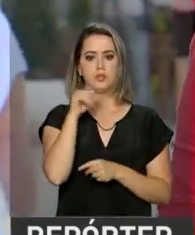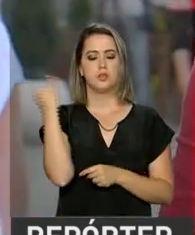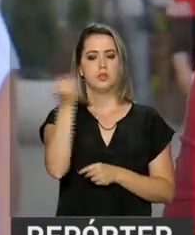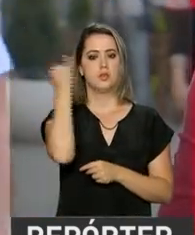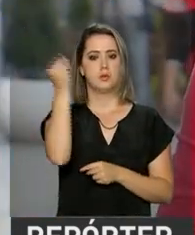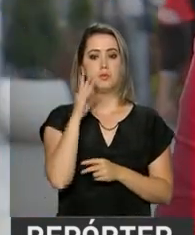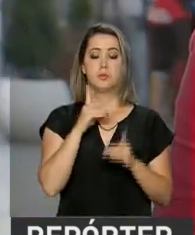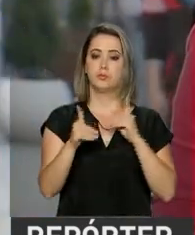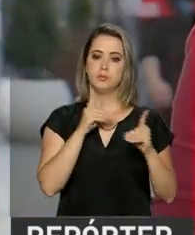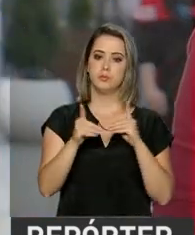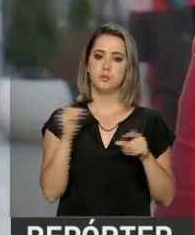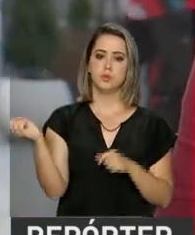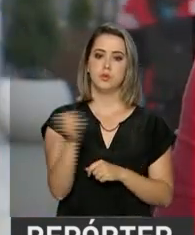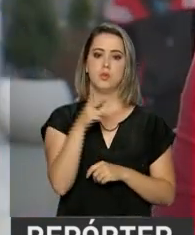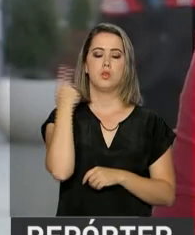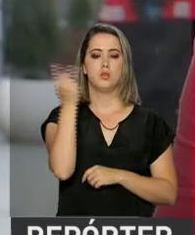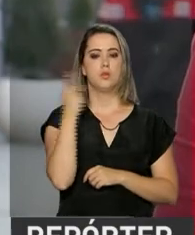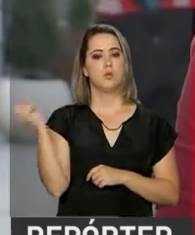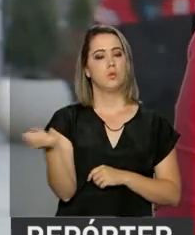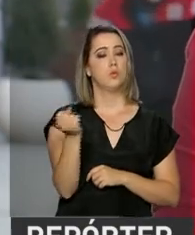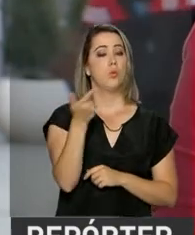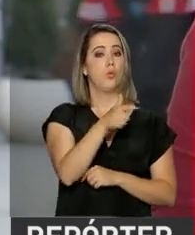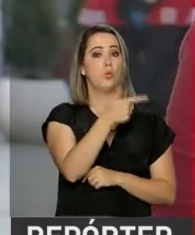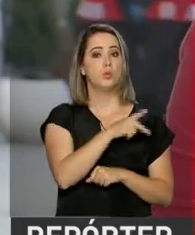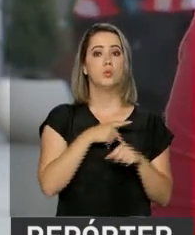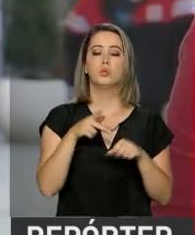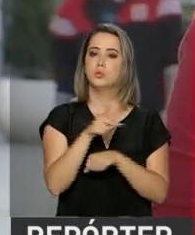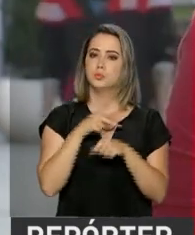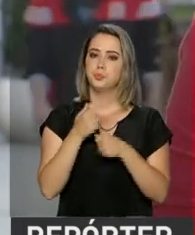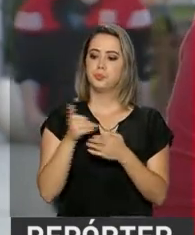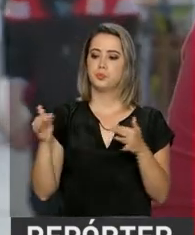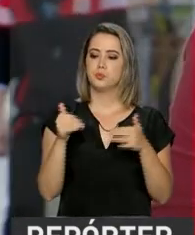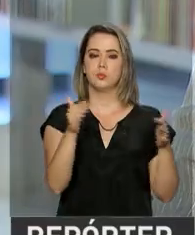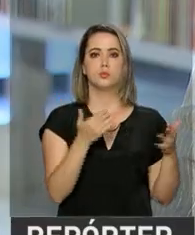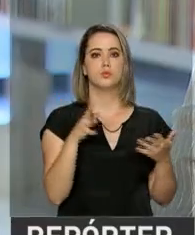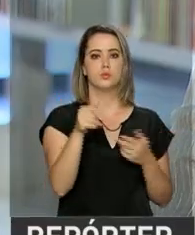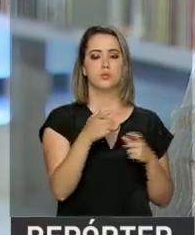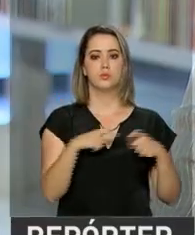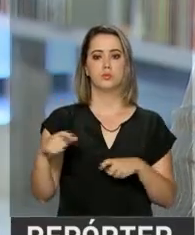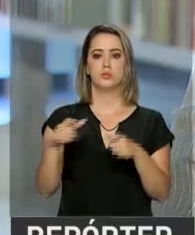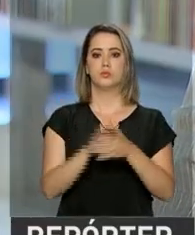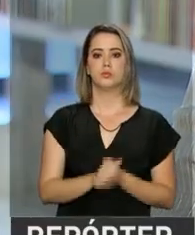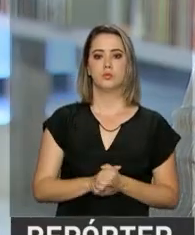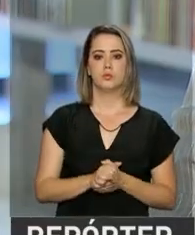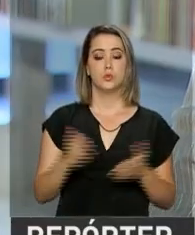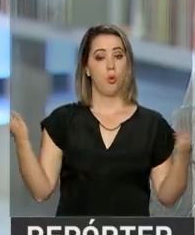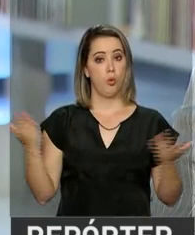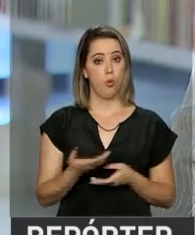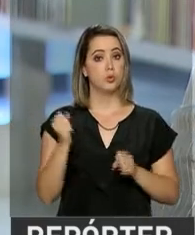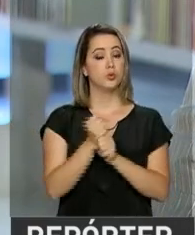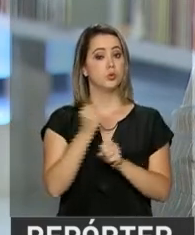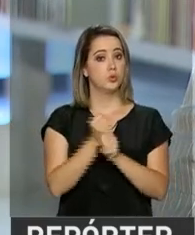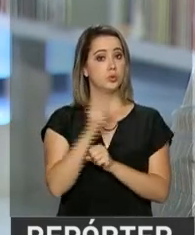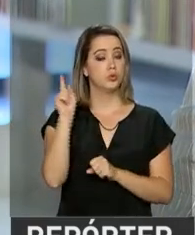Rússia e uma nova política com outros países, abrindo portas em todos os continentes. O que hoje se tenta construir e dizer